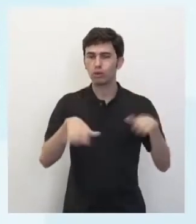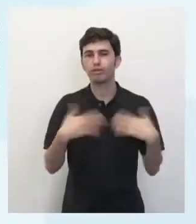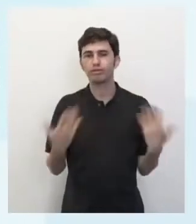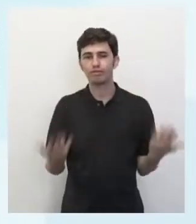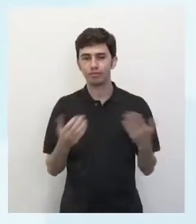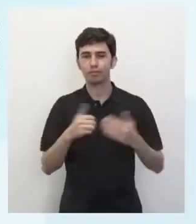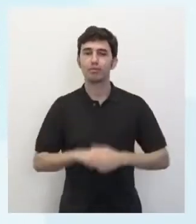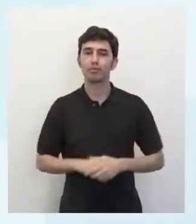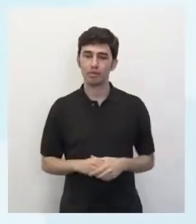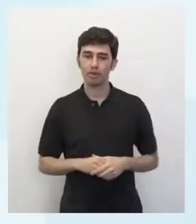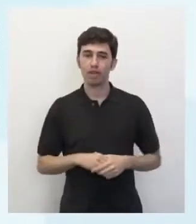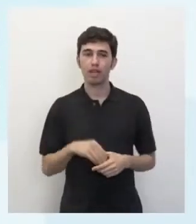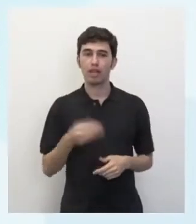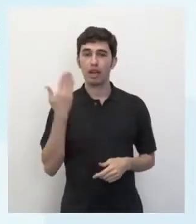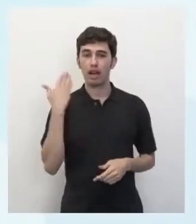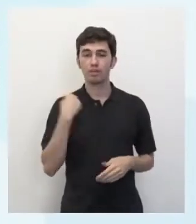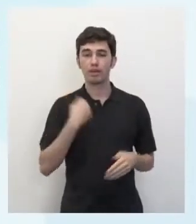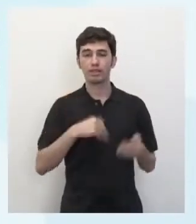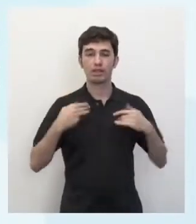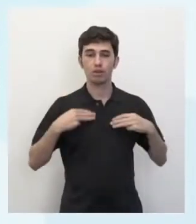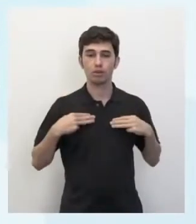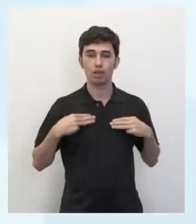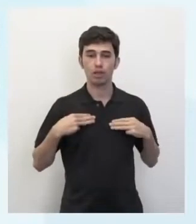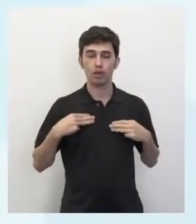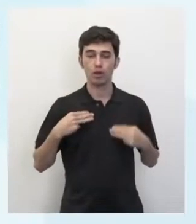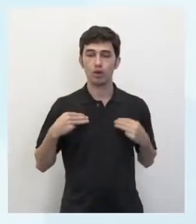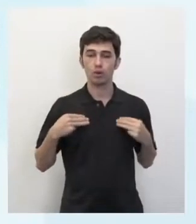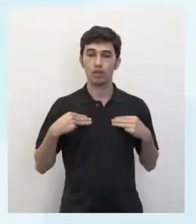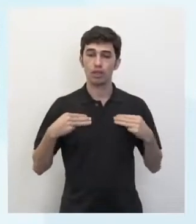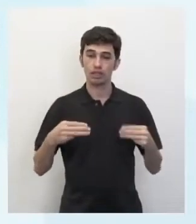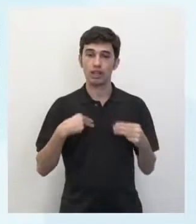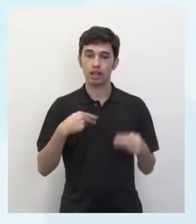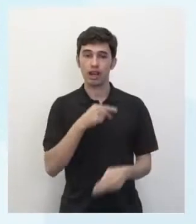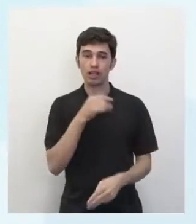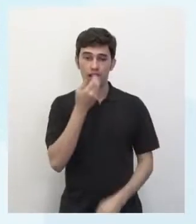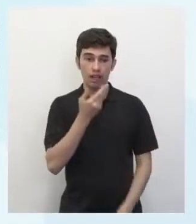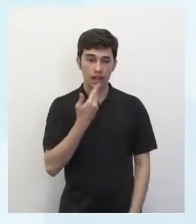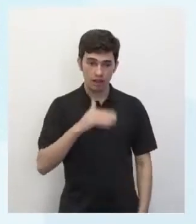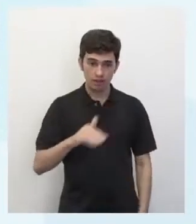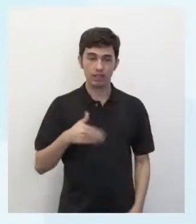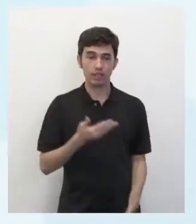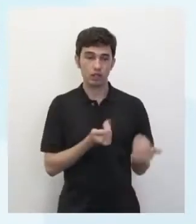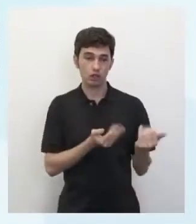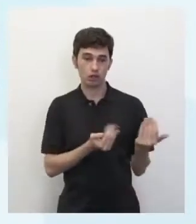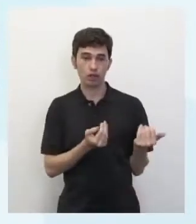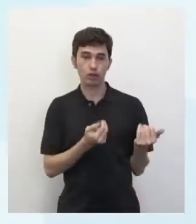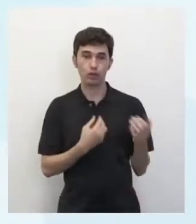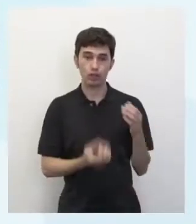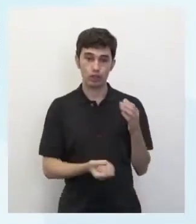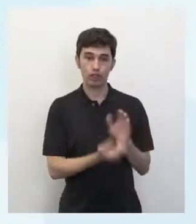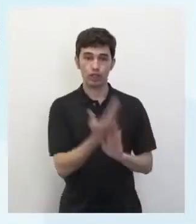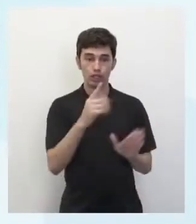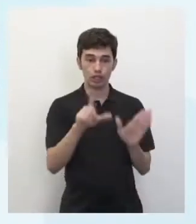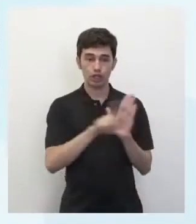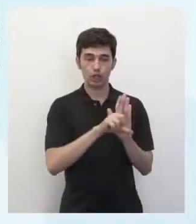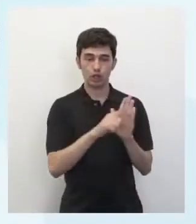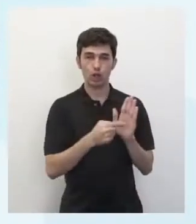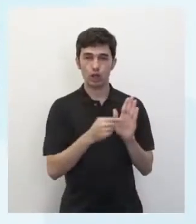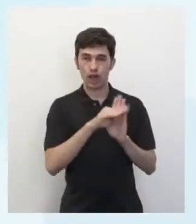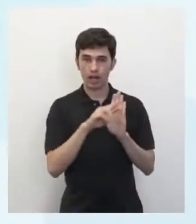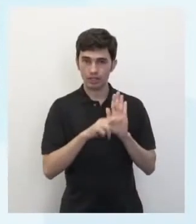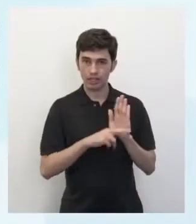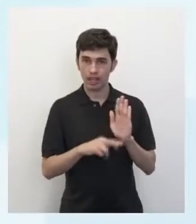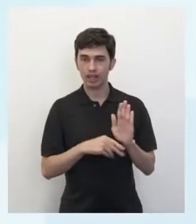pelo Ministério da Infância e da Juventude. Além disso, é preciso que essas crianças sejam estimuladas pelos pais e